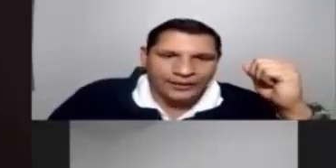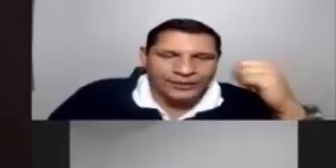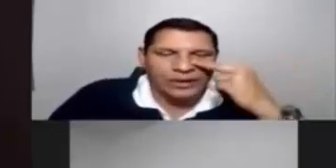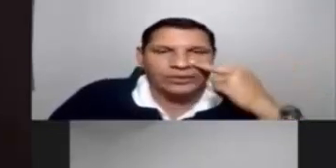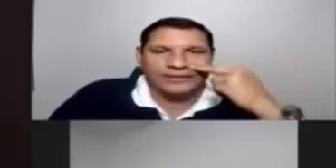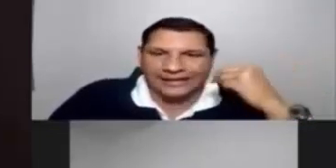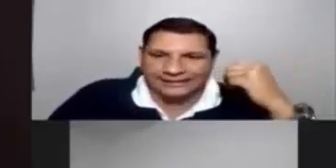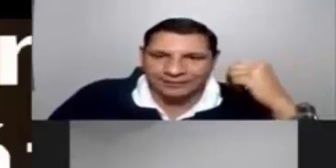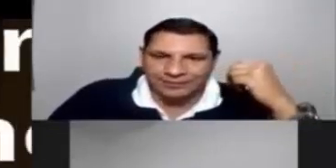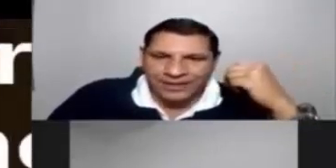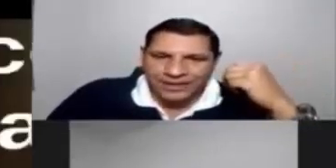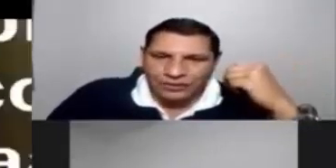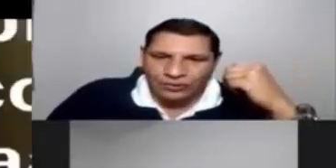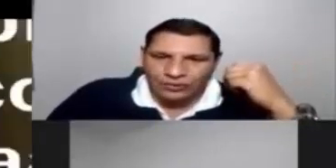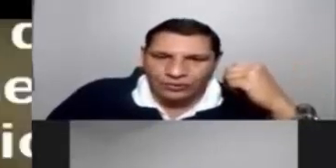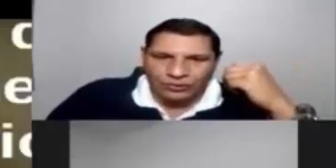o que acontece?